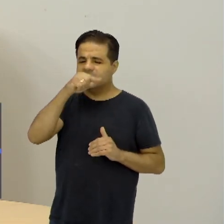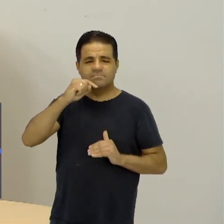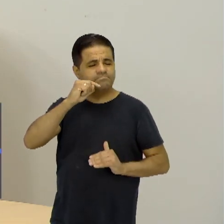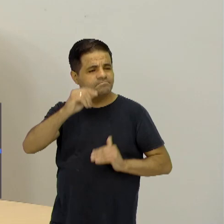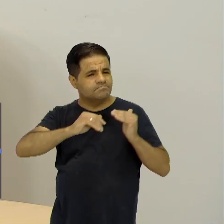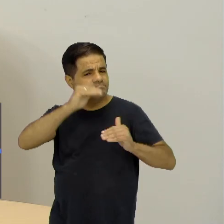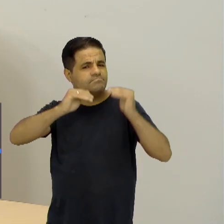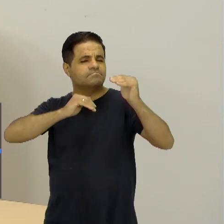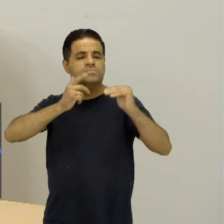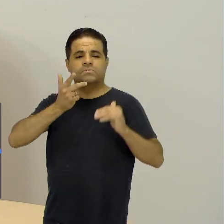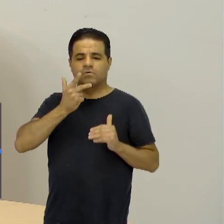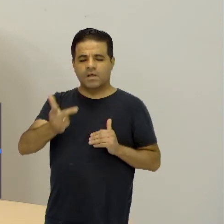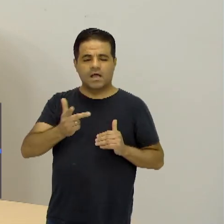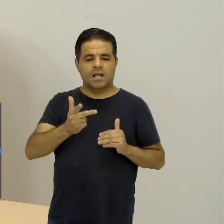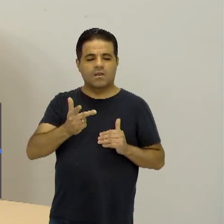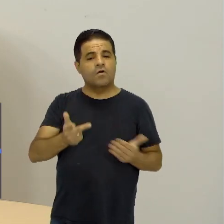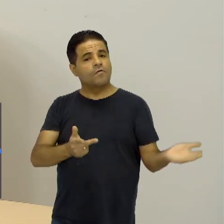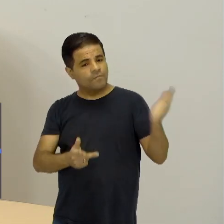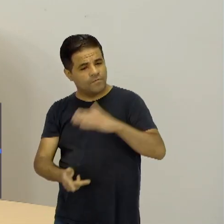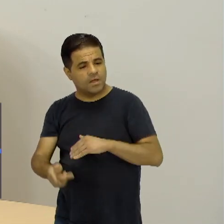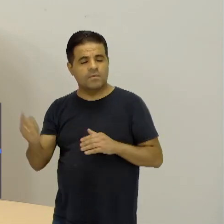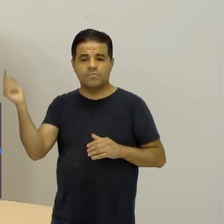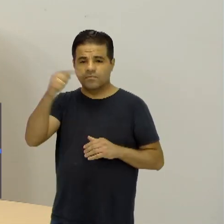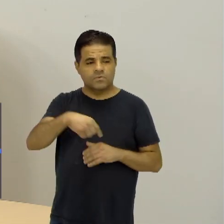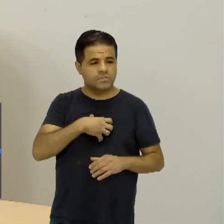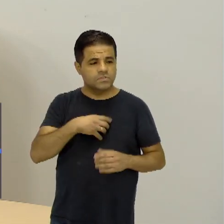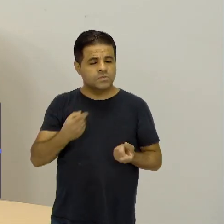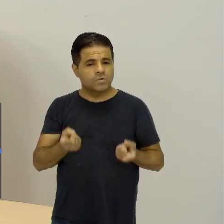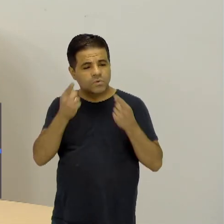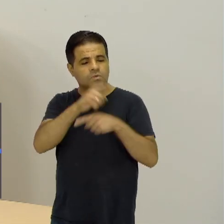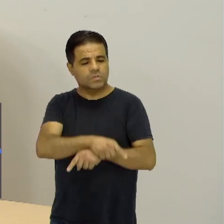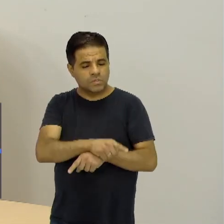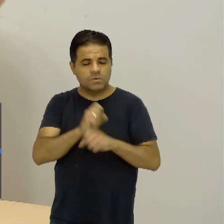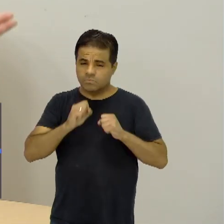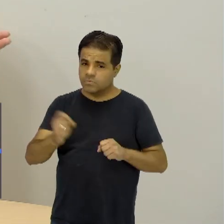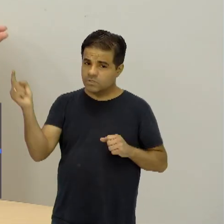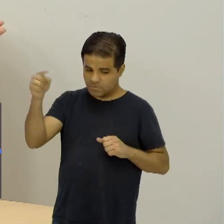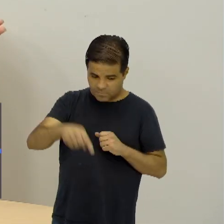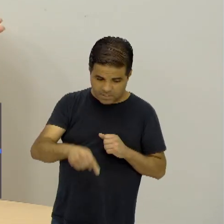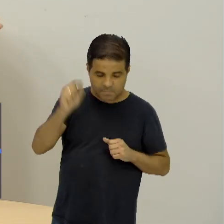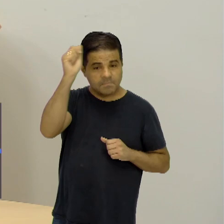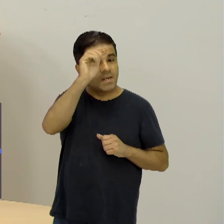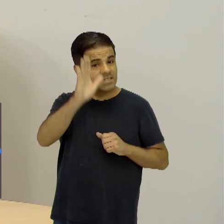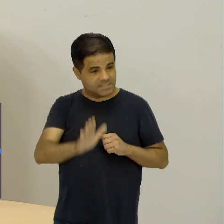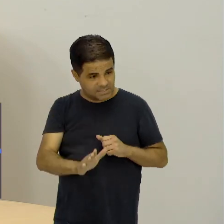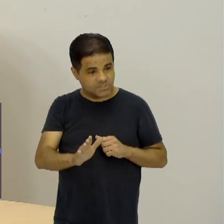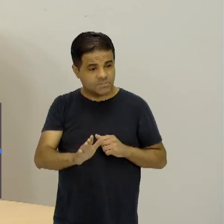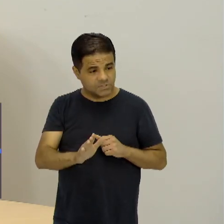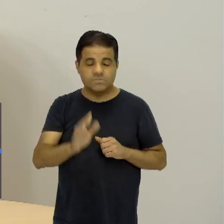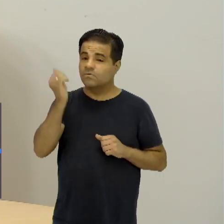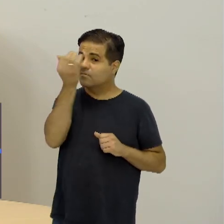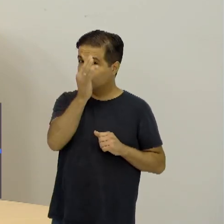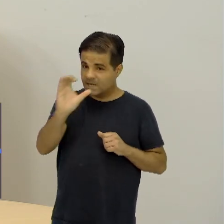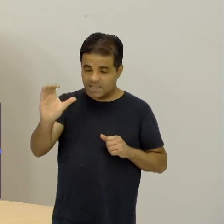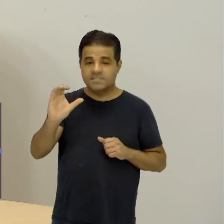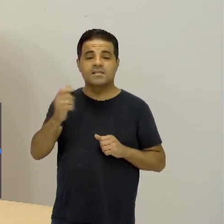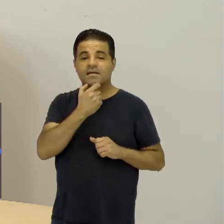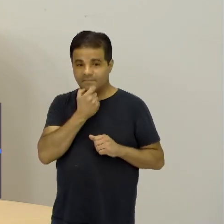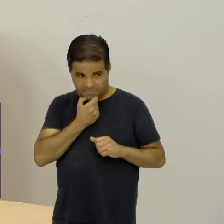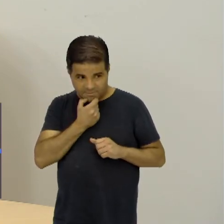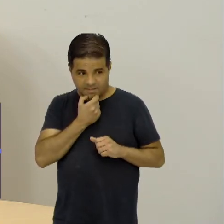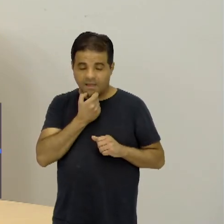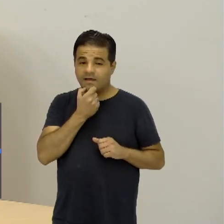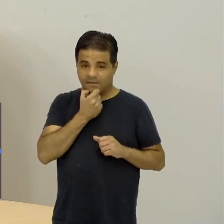quando eu falo, né, vamos supor que eu viesse sentido oposto também, eu poderia vir Brasil, né, França, Inglaterra, Hong